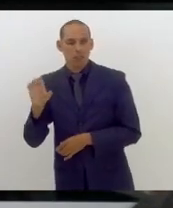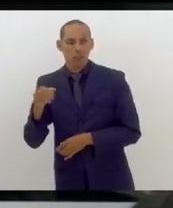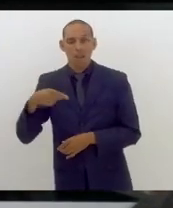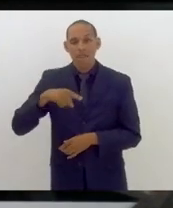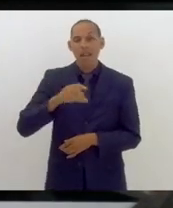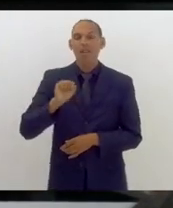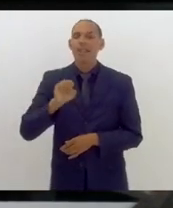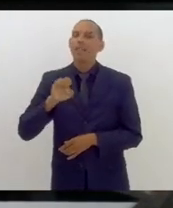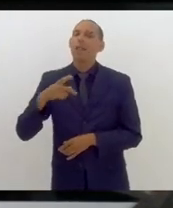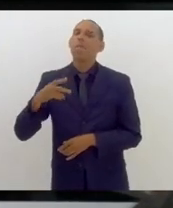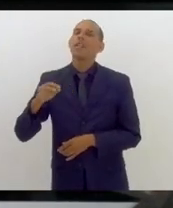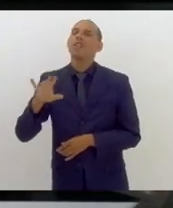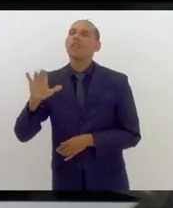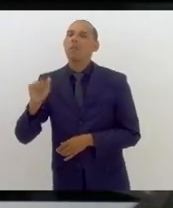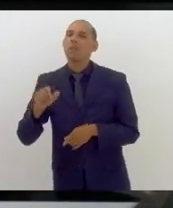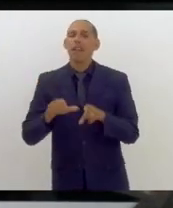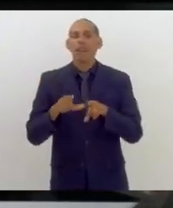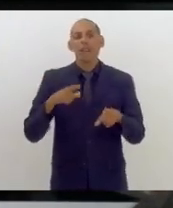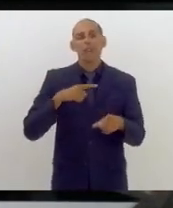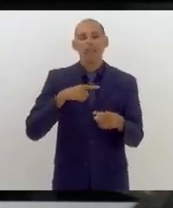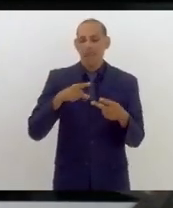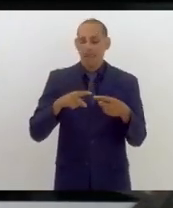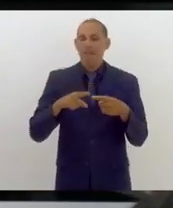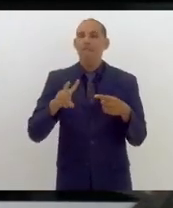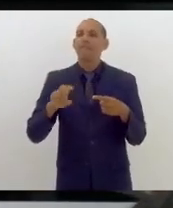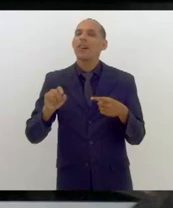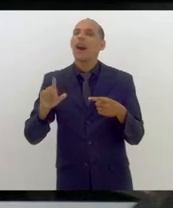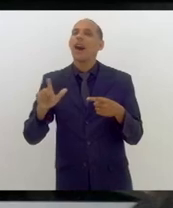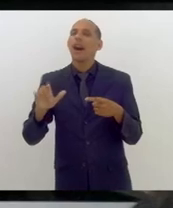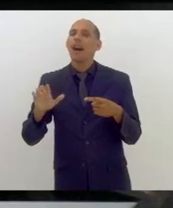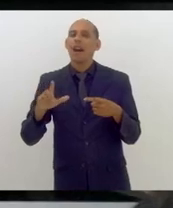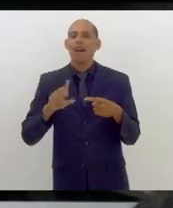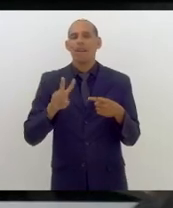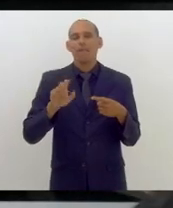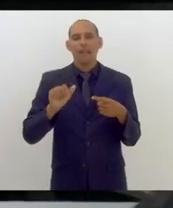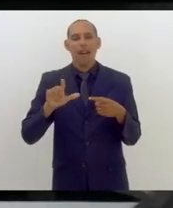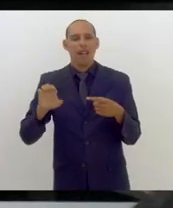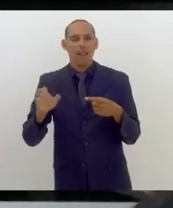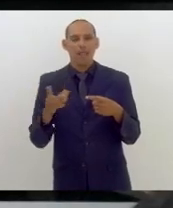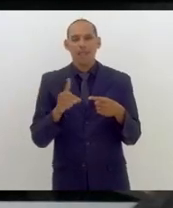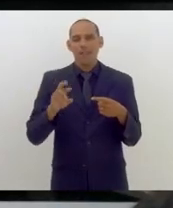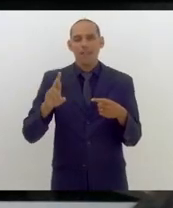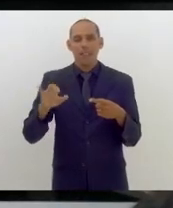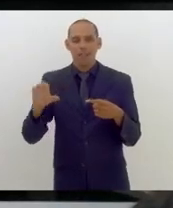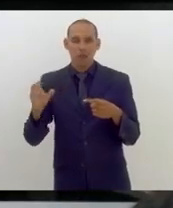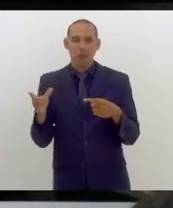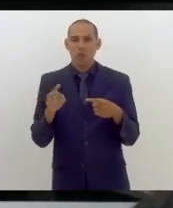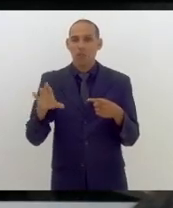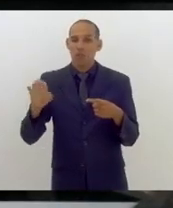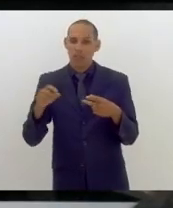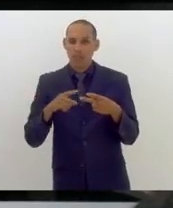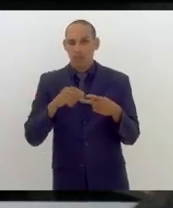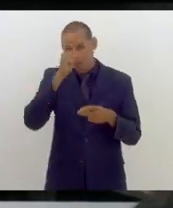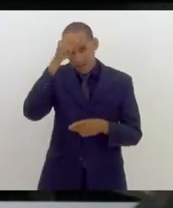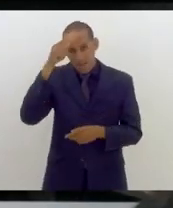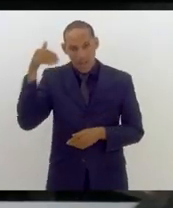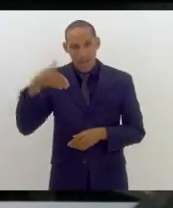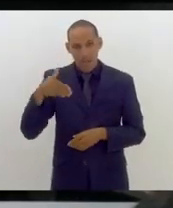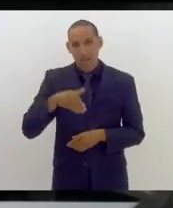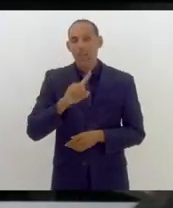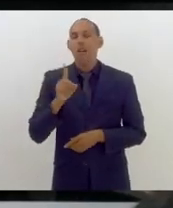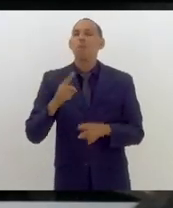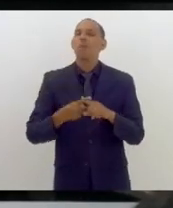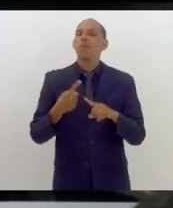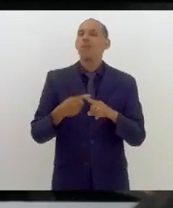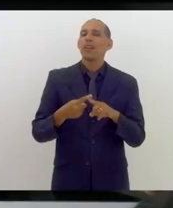o Porto de Itaguaí a Vale da Rio Doce sabe porque que o prefeito de Itaguaí não tá aqui prefeito de Mangaratiba porque as prefeituras